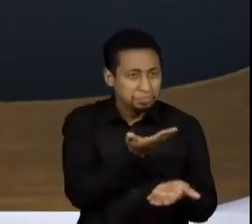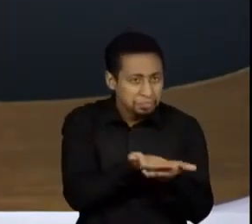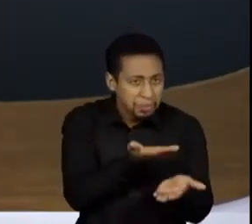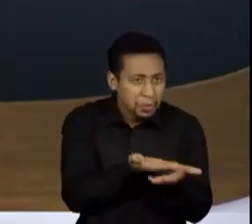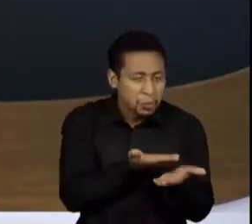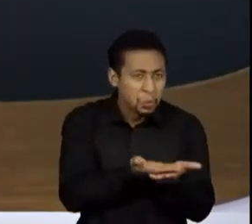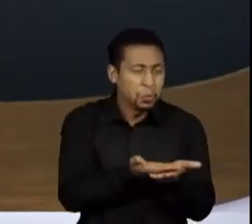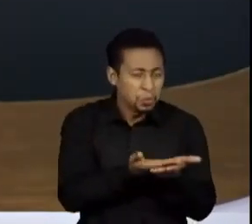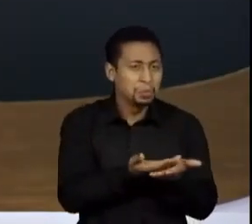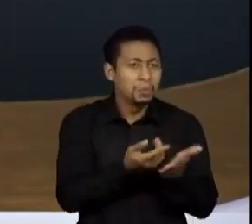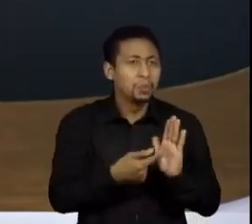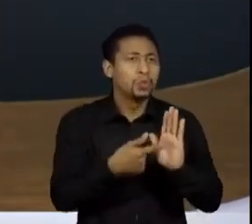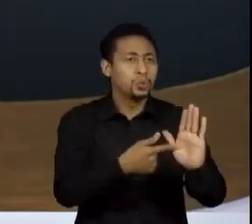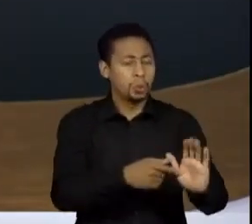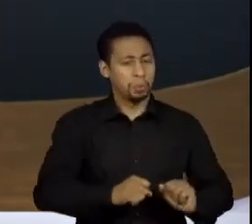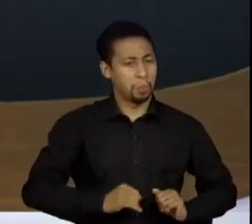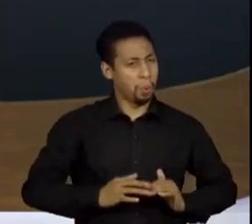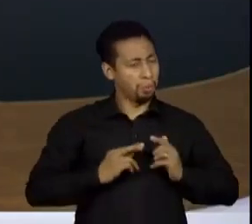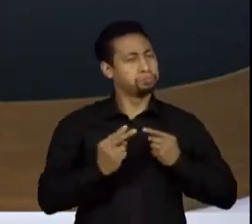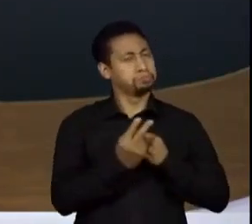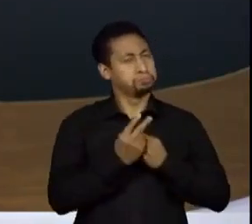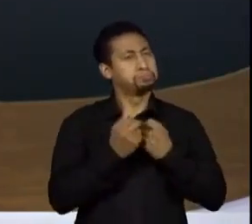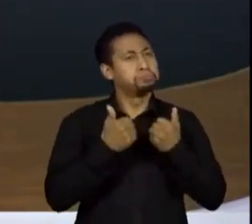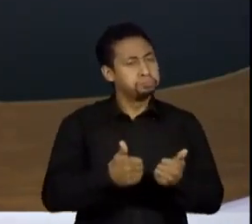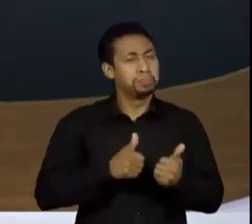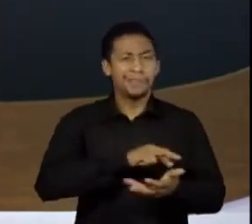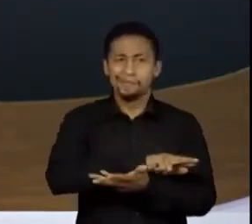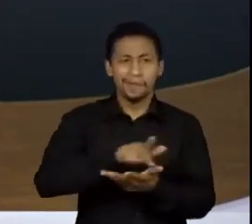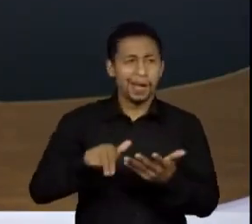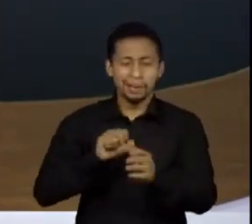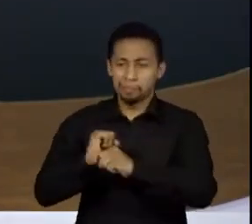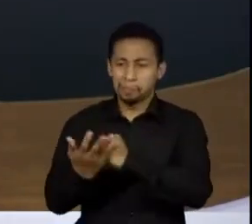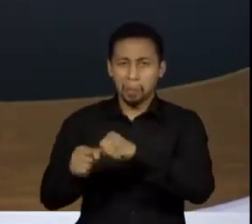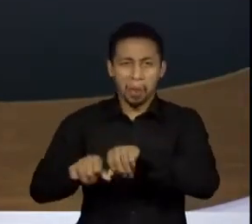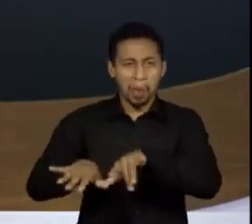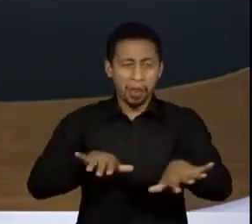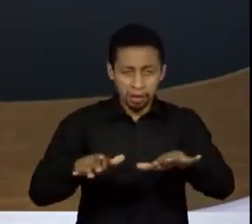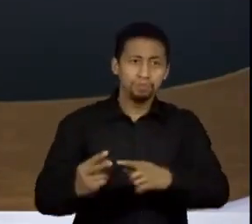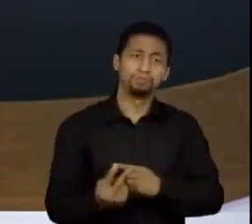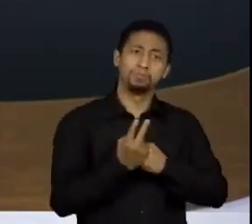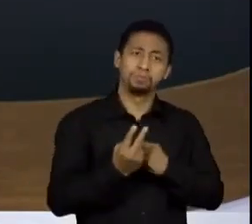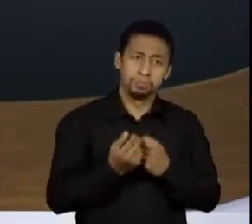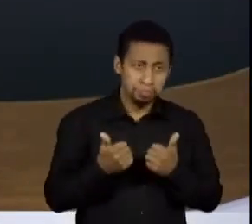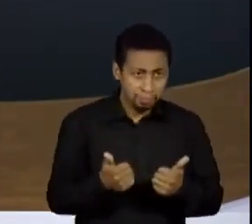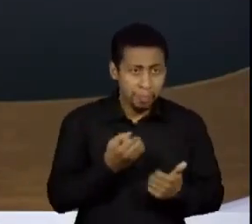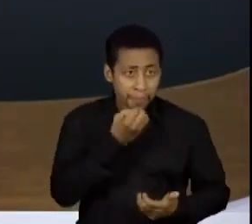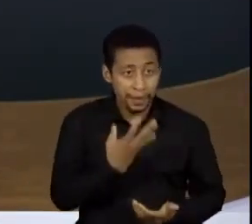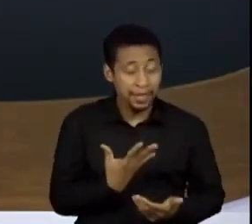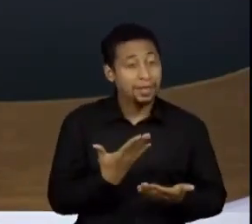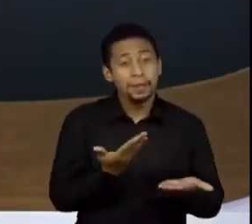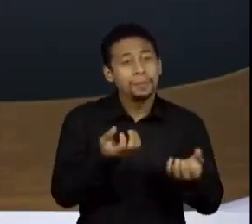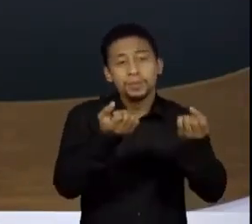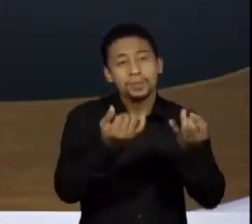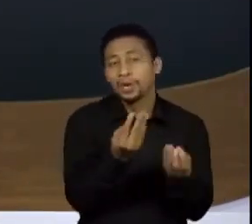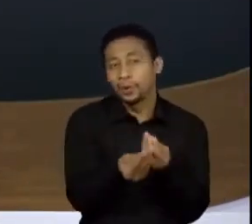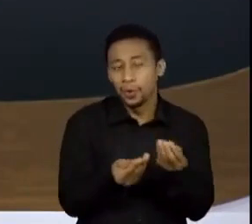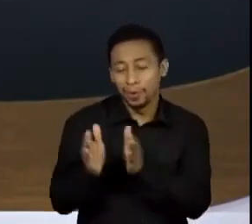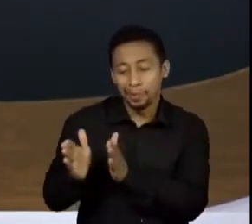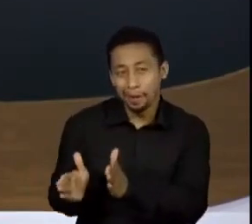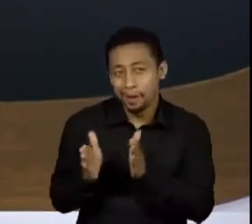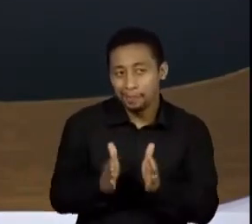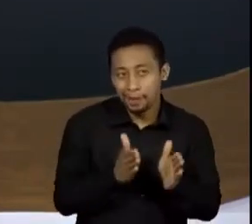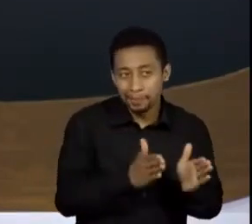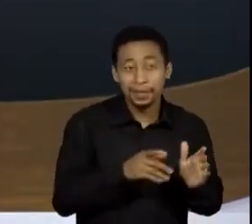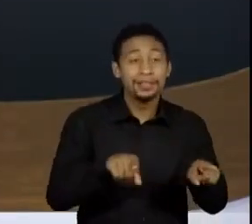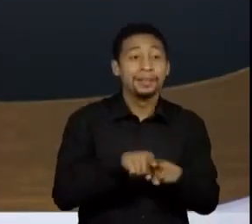ótima eficácia contra todas as variantes, inclusive. Queria que você falasse um pouco sobre como está o estudo dessa vacina e como a